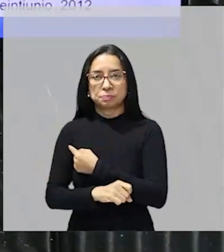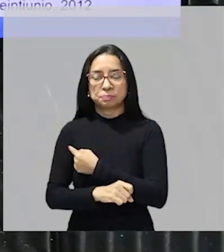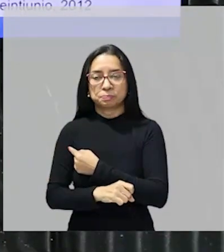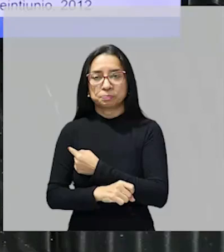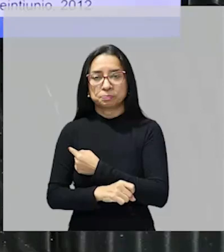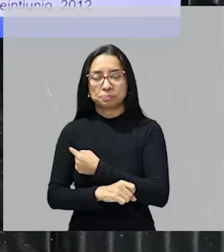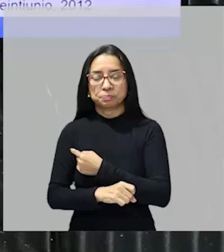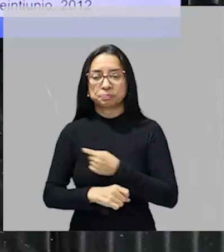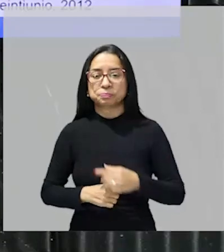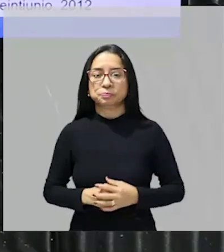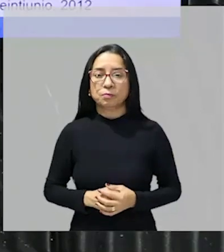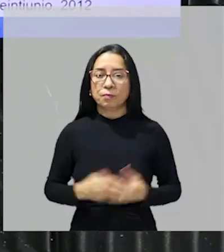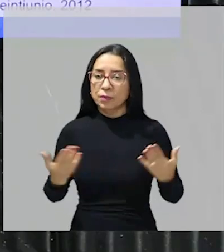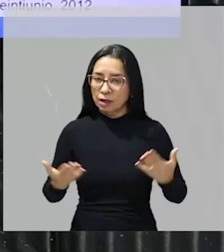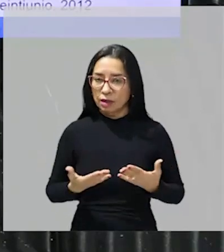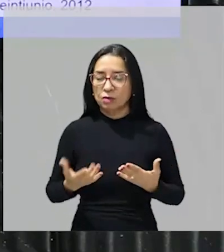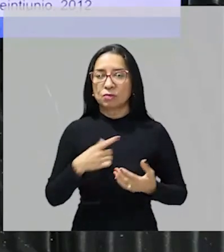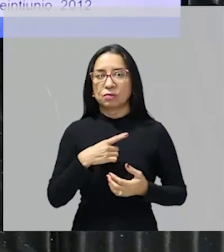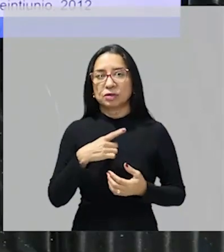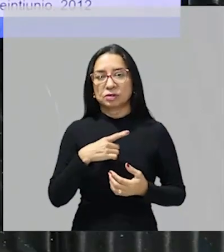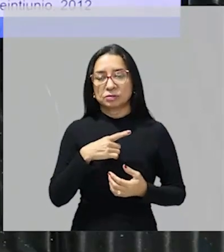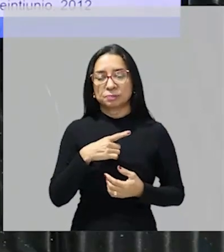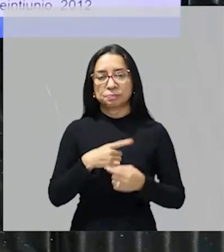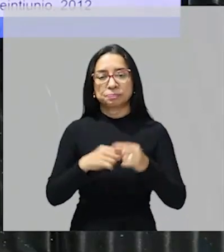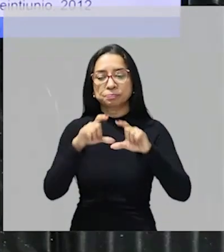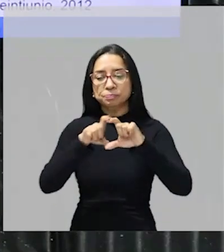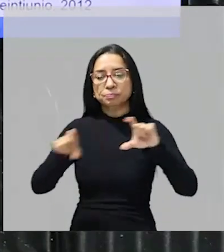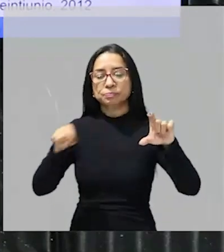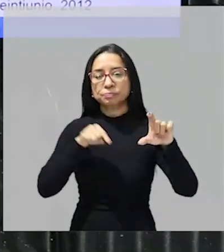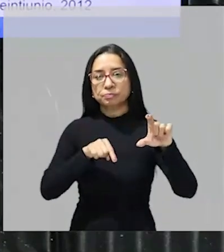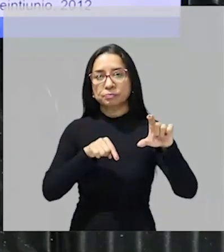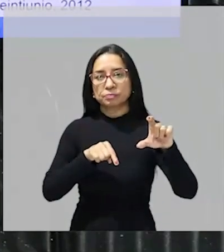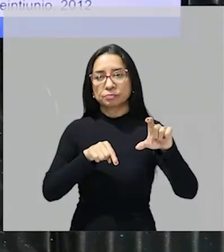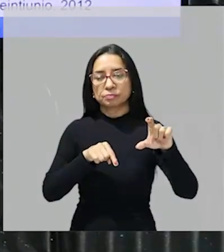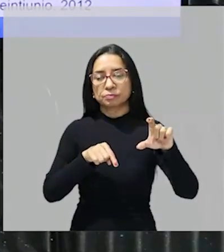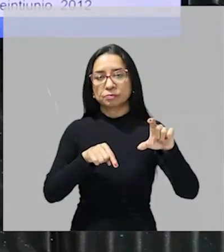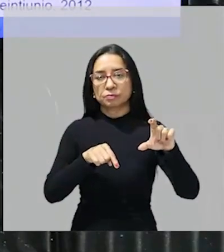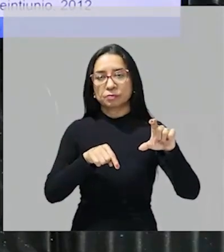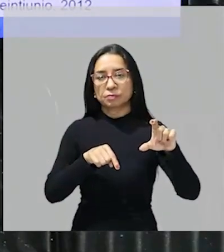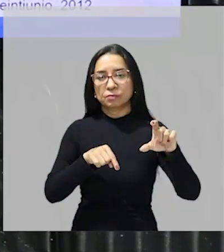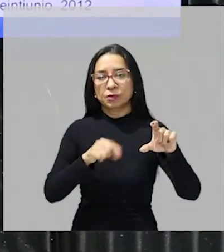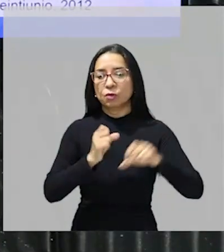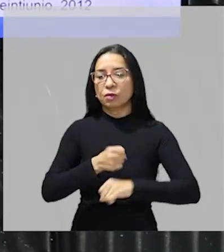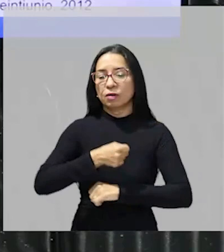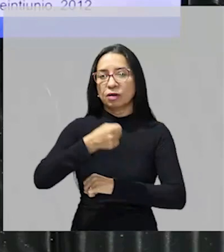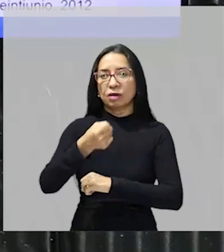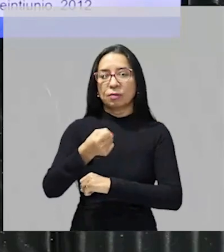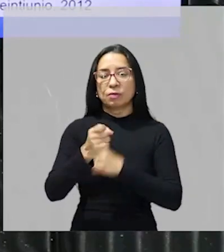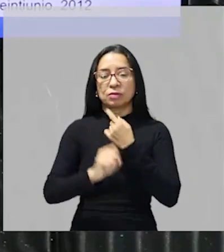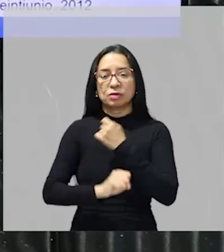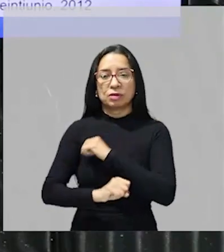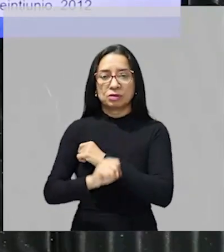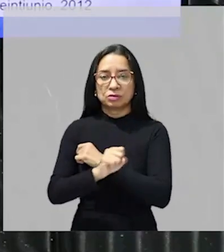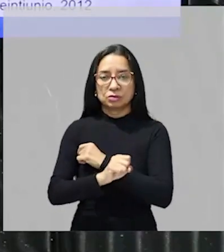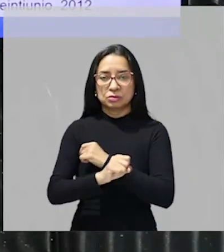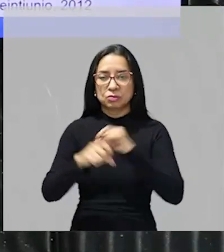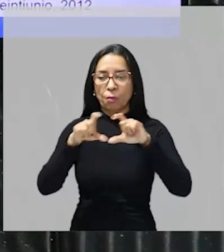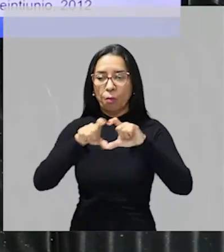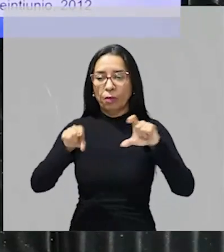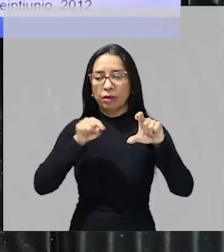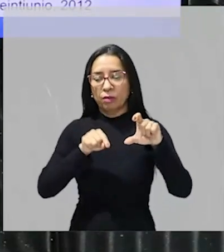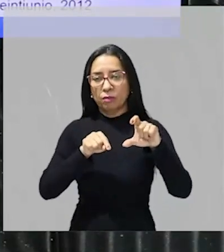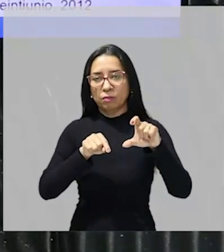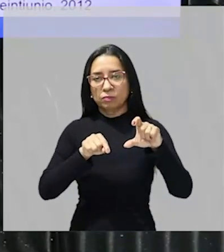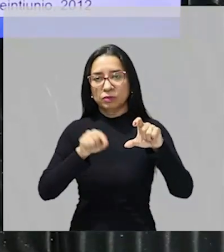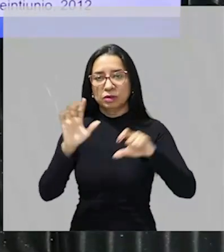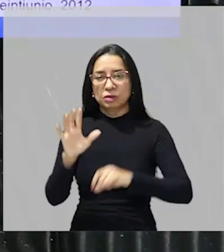em uma aula anterior. E agora eu tenho um trecho de uma reportagem, de um recorte que